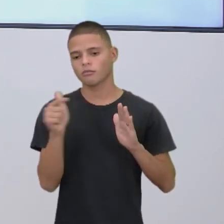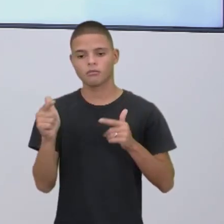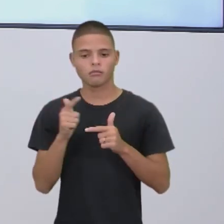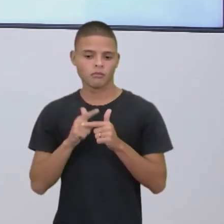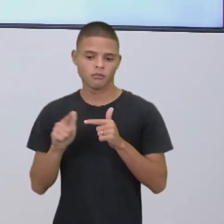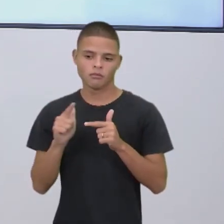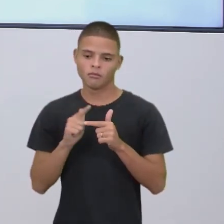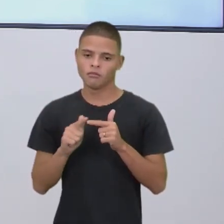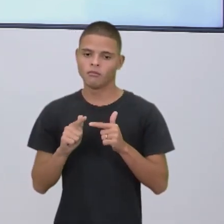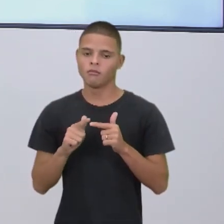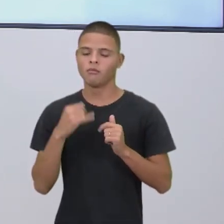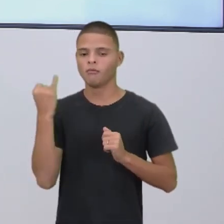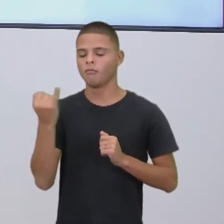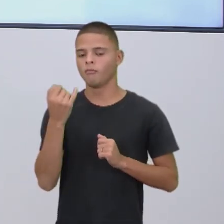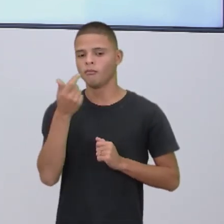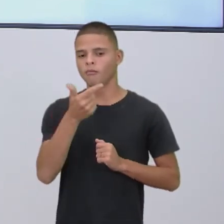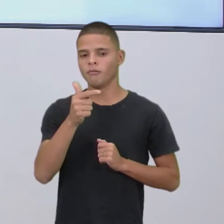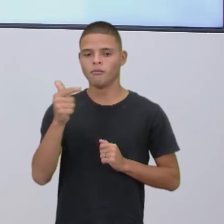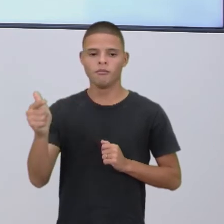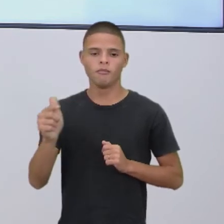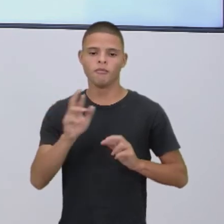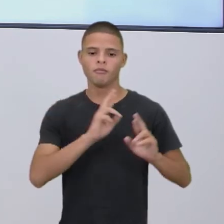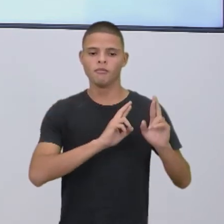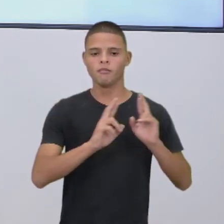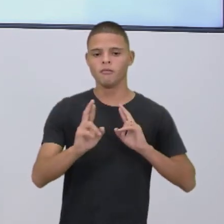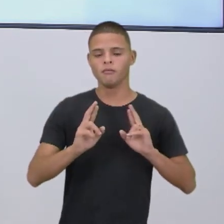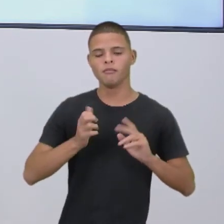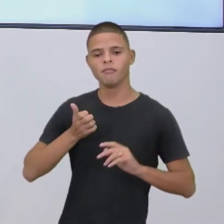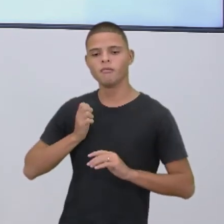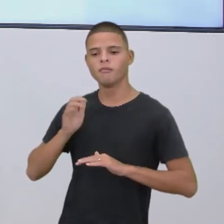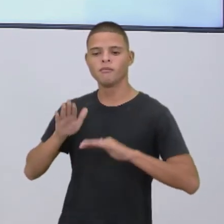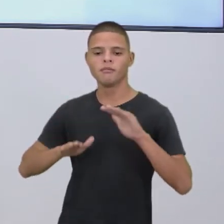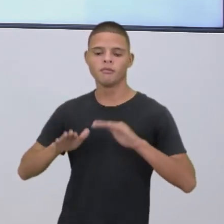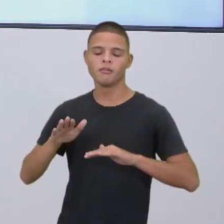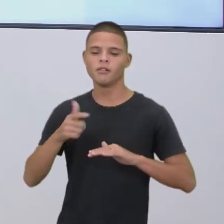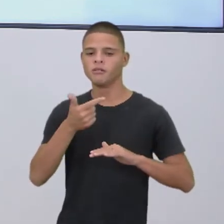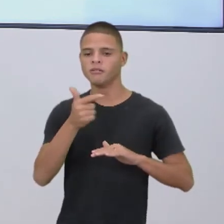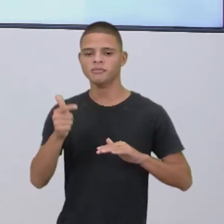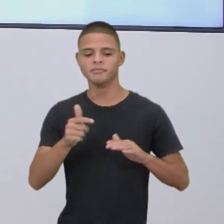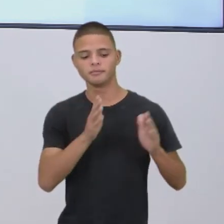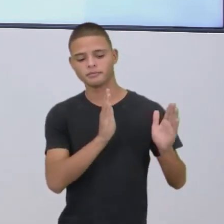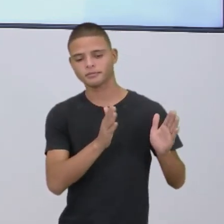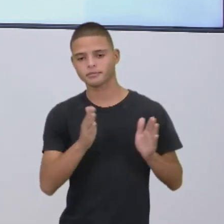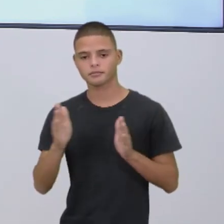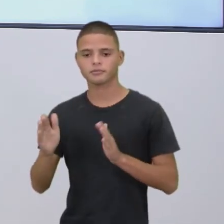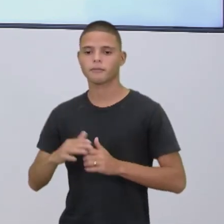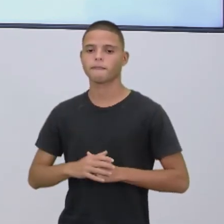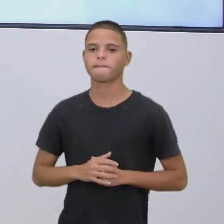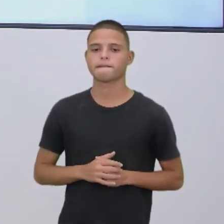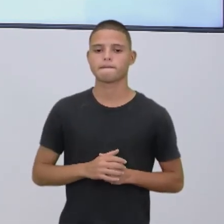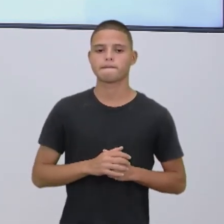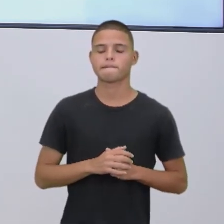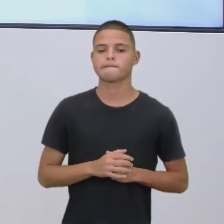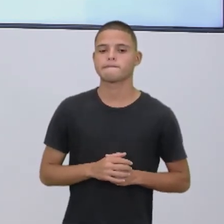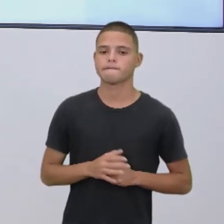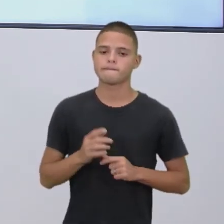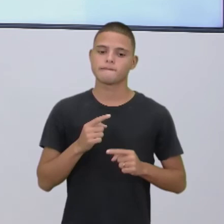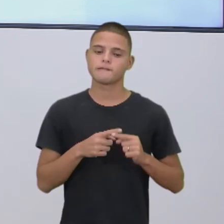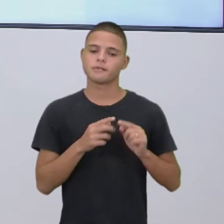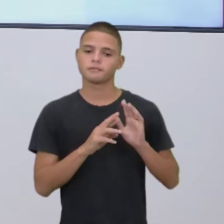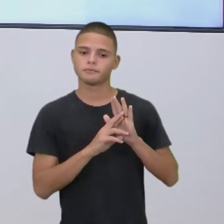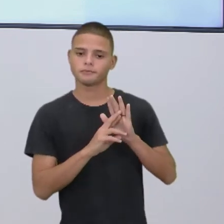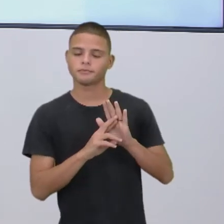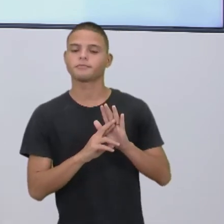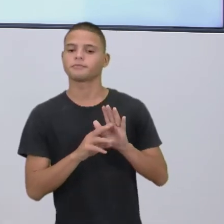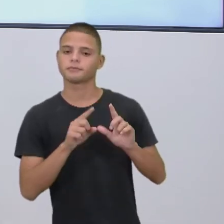valores estatísticos associados aos estados, aí normalmente não se leva em consideração a ordem mesmo, porque na representação